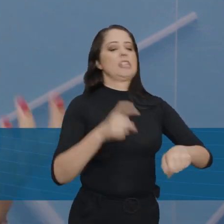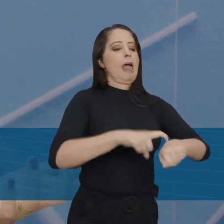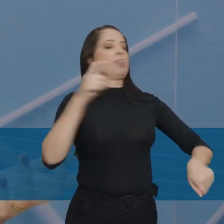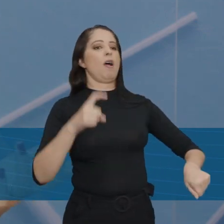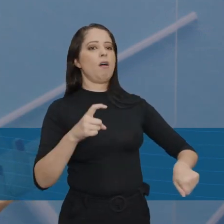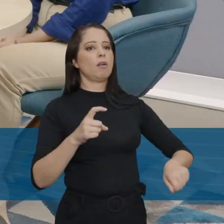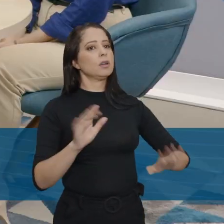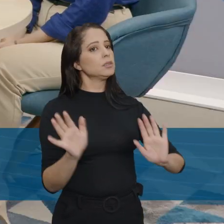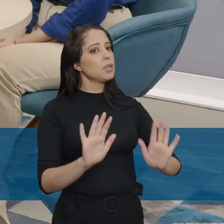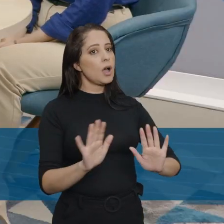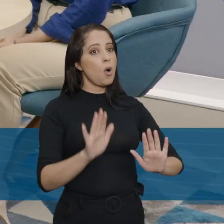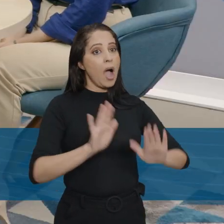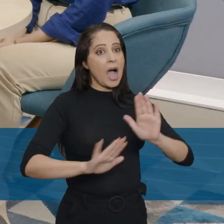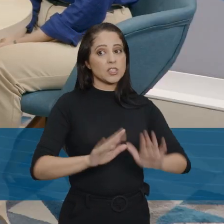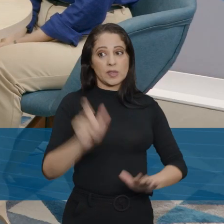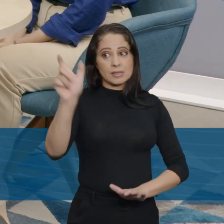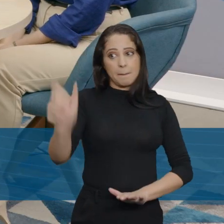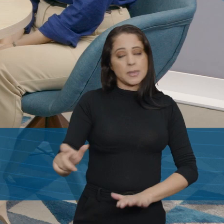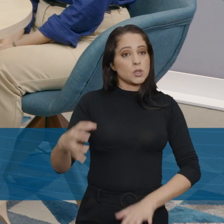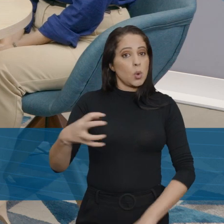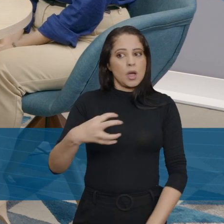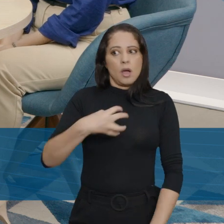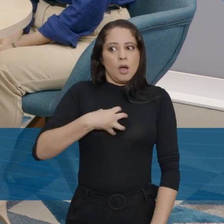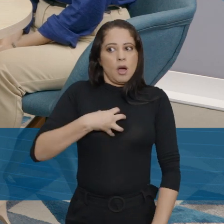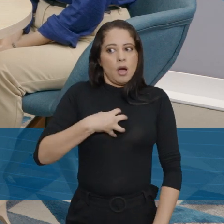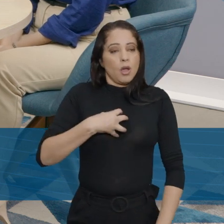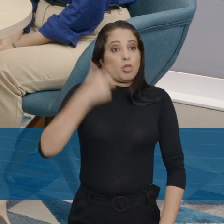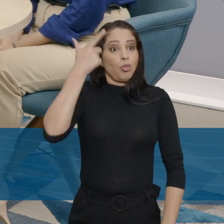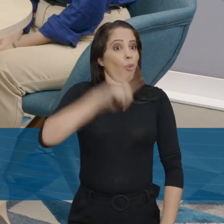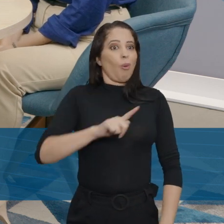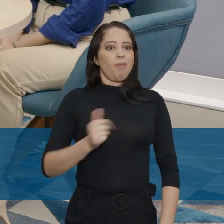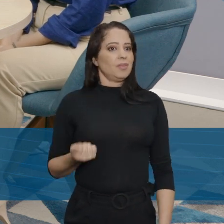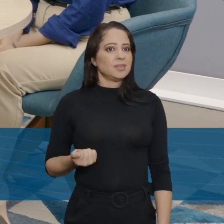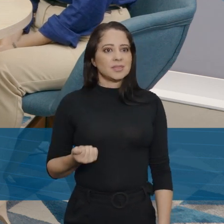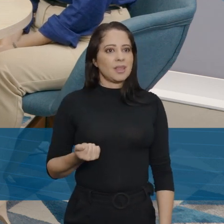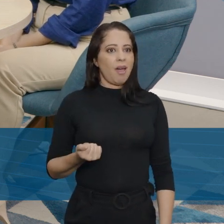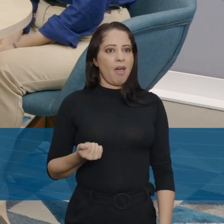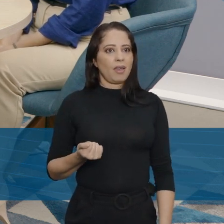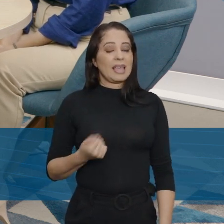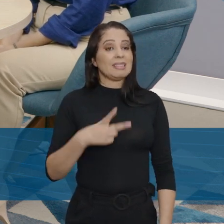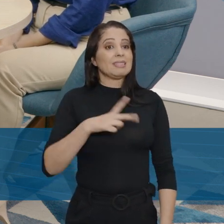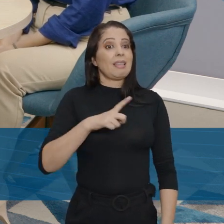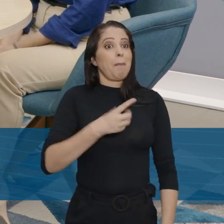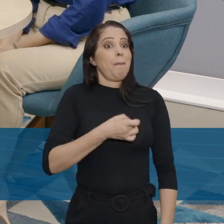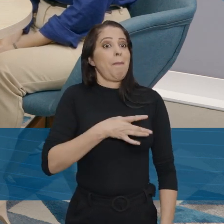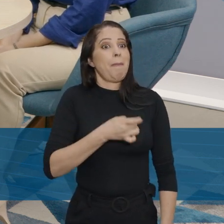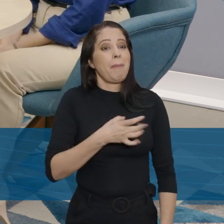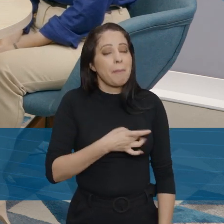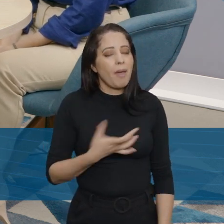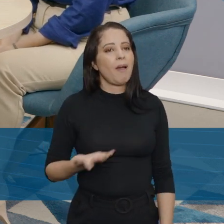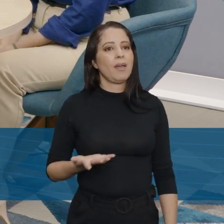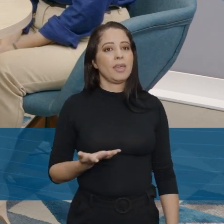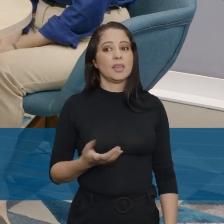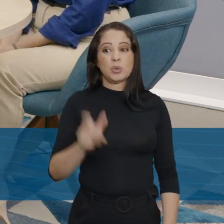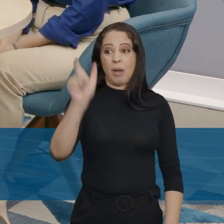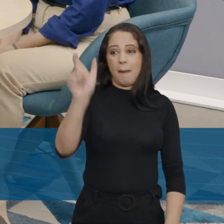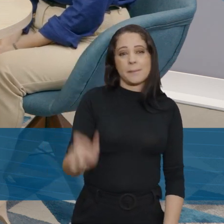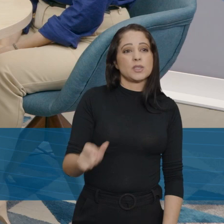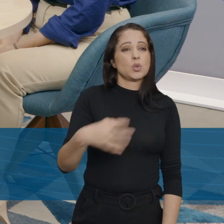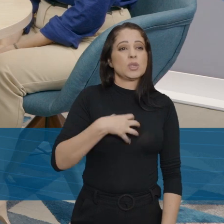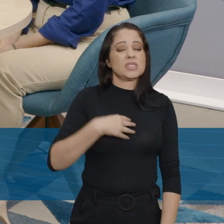vou denunciar. Né? A gente fala aí de uma personalidade que vai se fragmentando também, né? Que